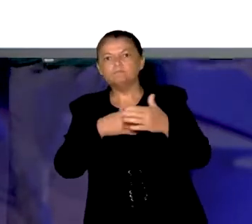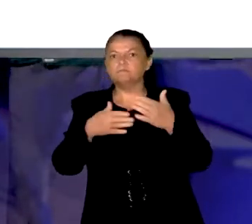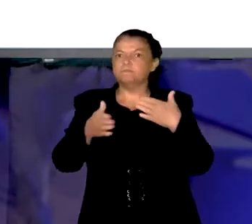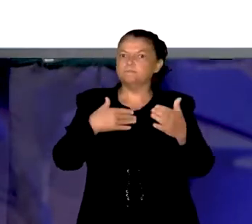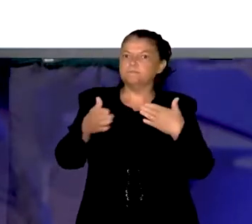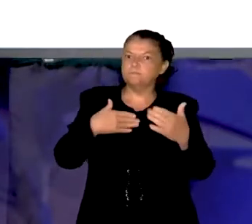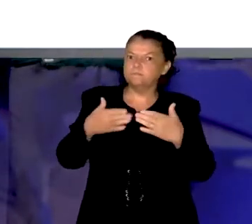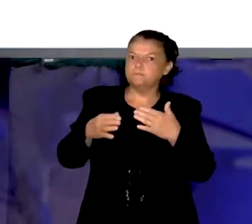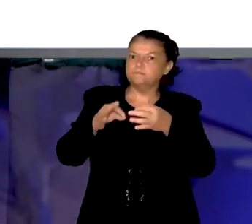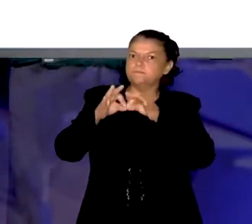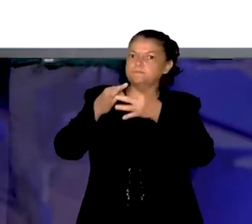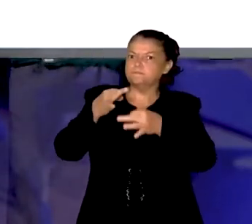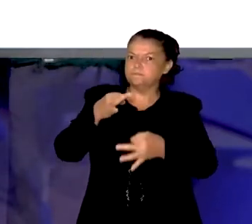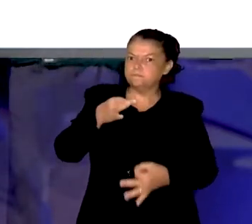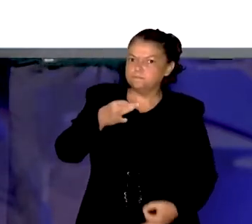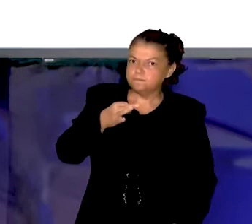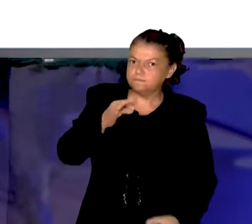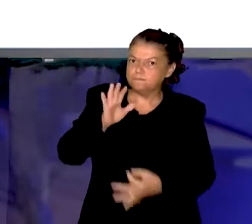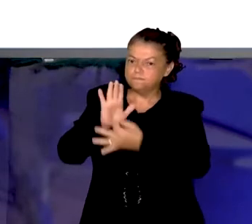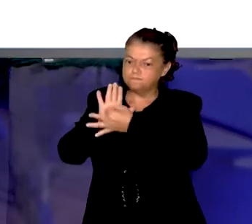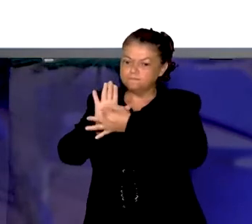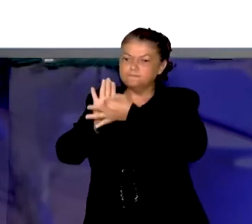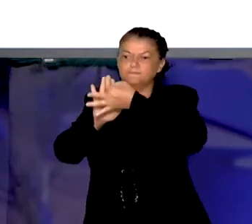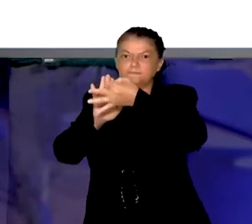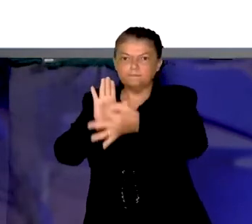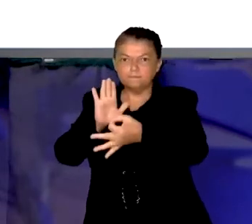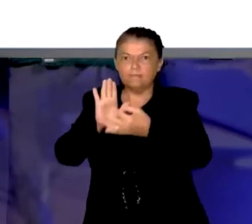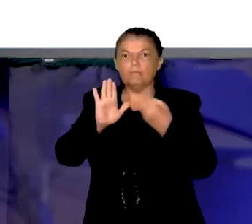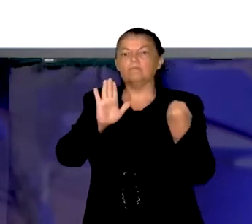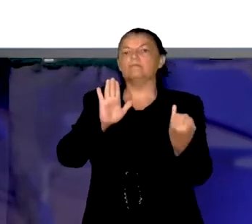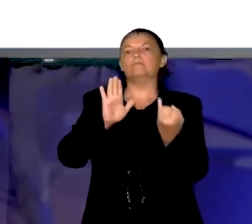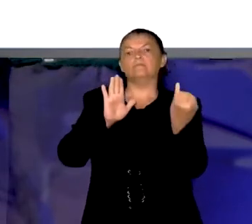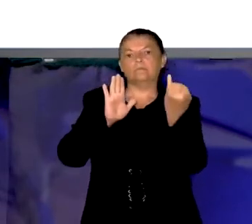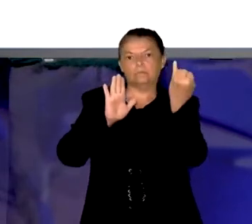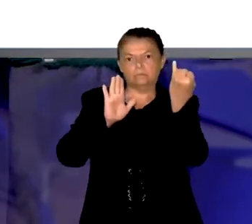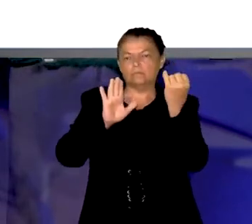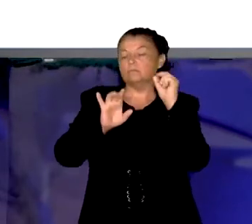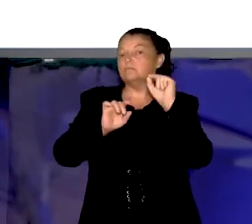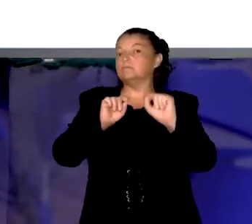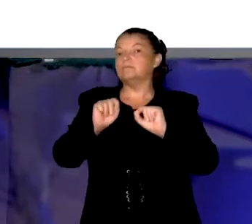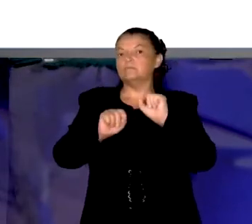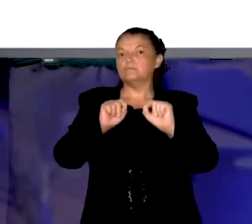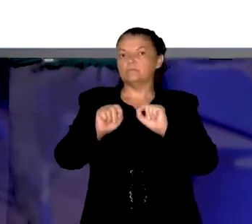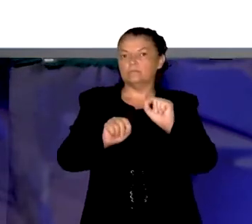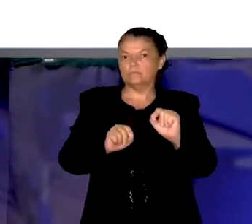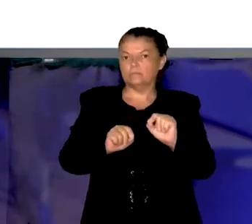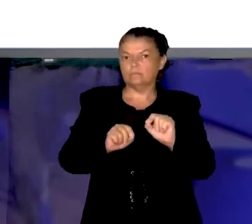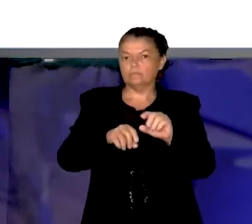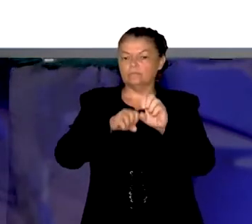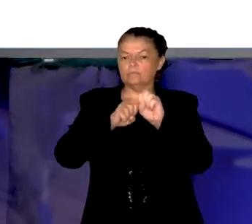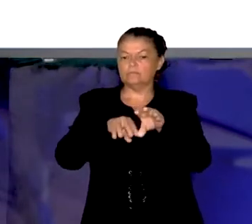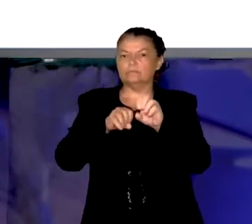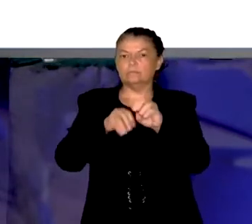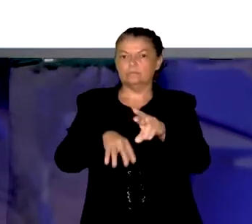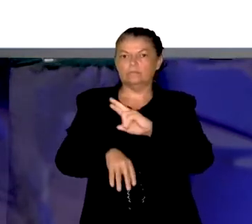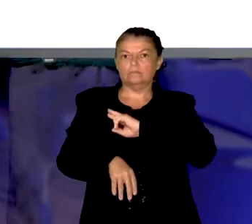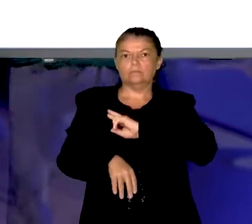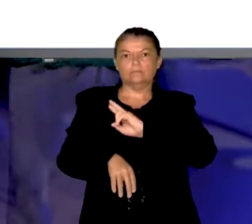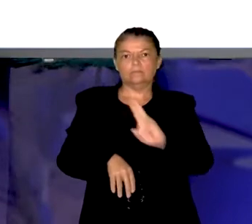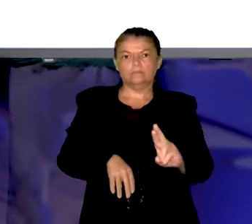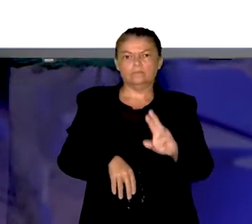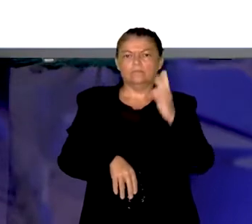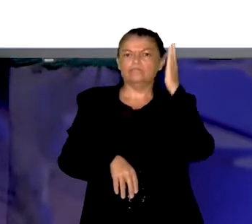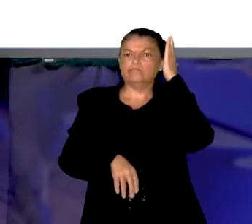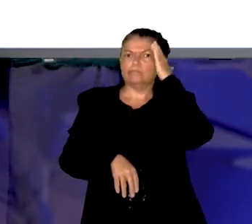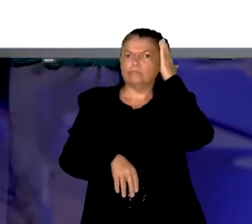juntos conhecimentos que são tão importantes da área do ensino religioso. Certamente você